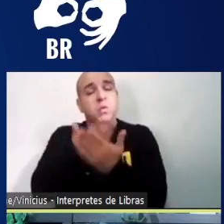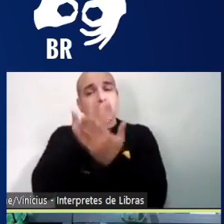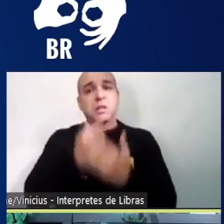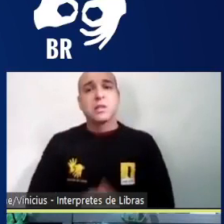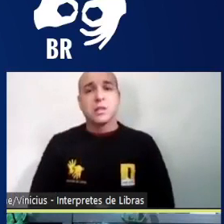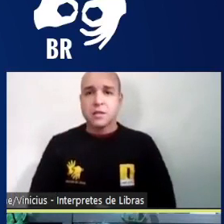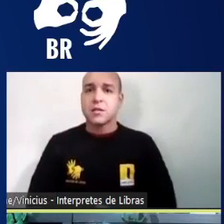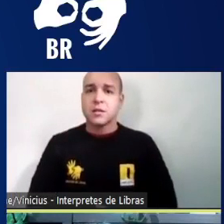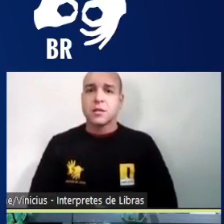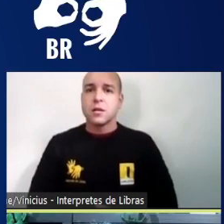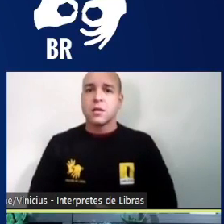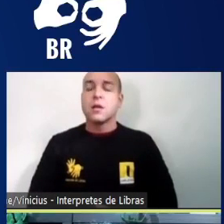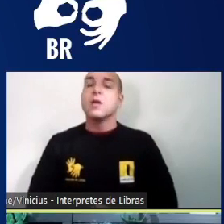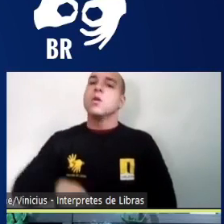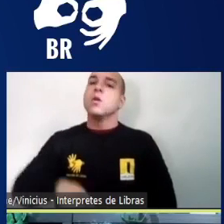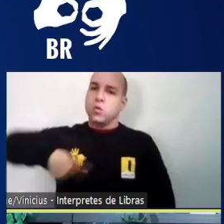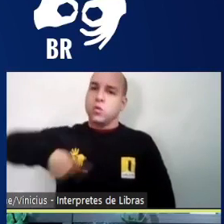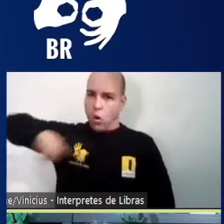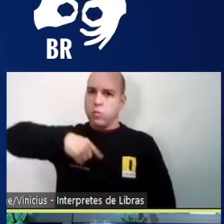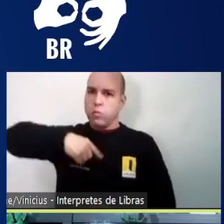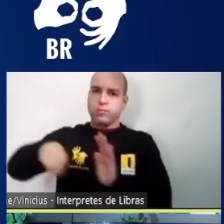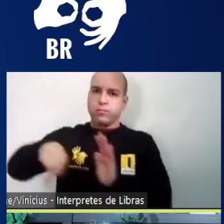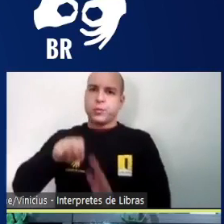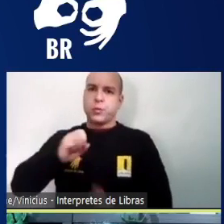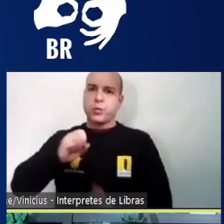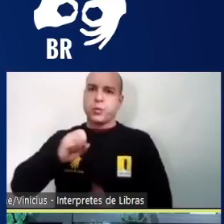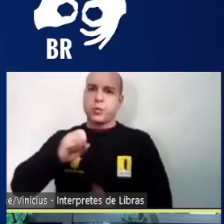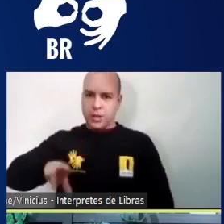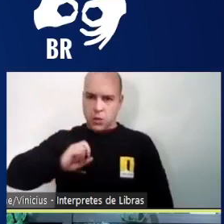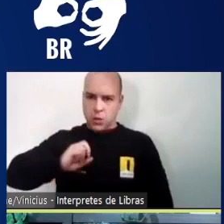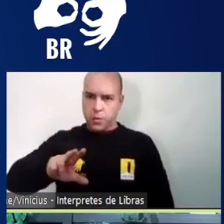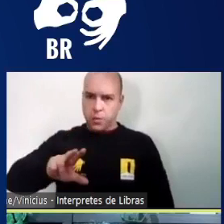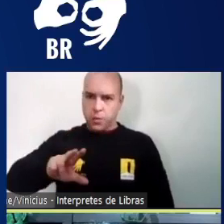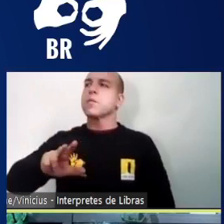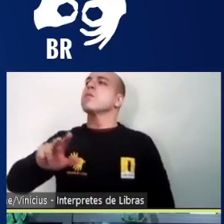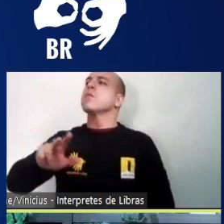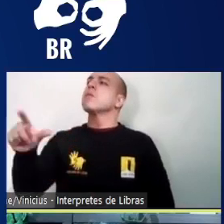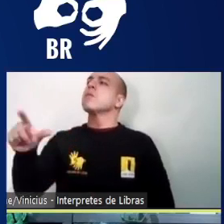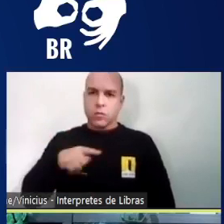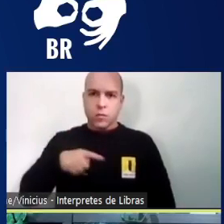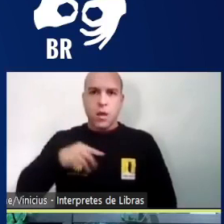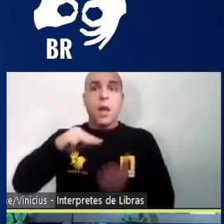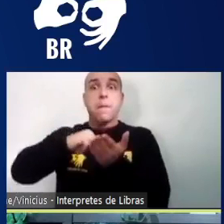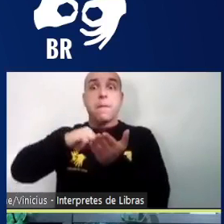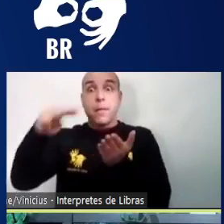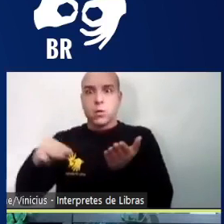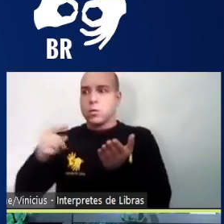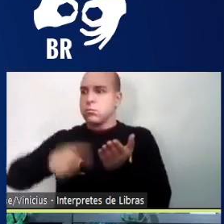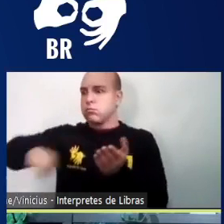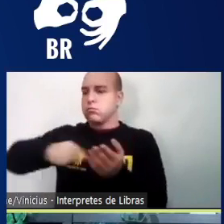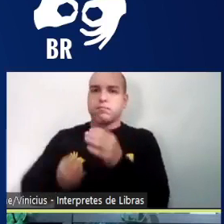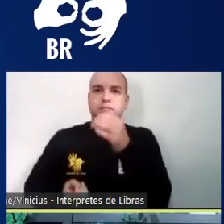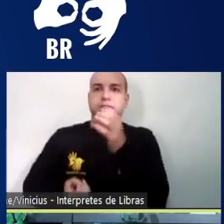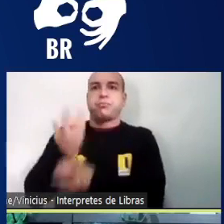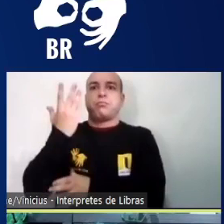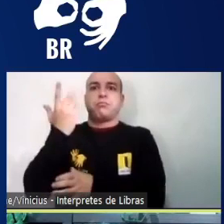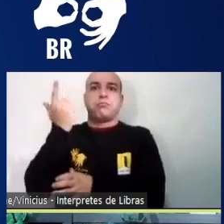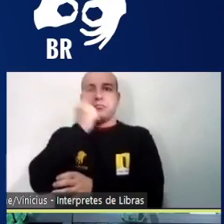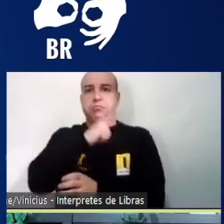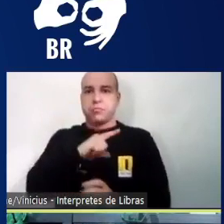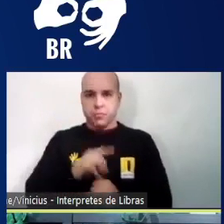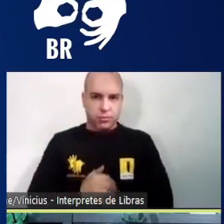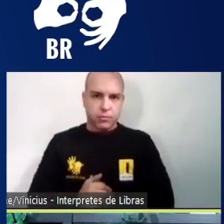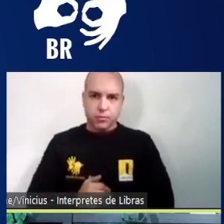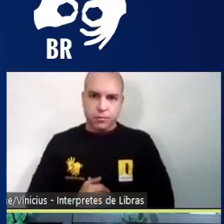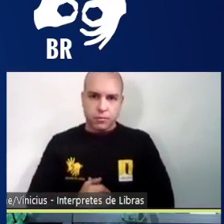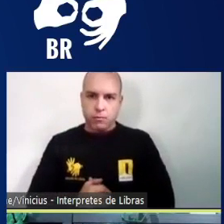uma metodologia desenvolvida exclusivamente pela Unileu, e utilizamos